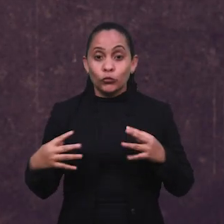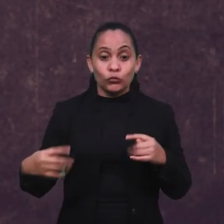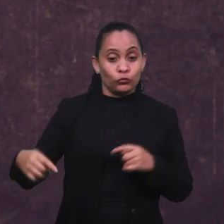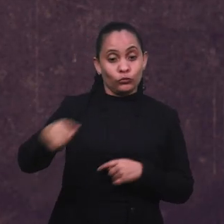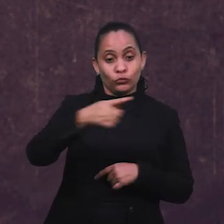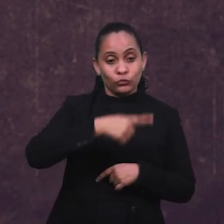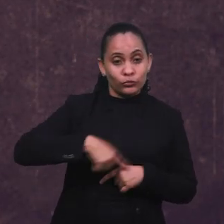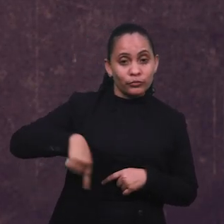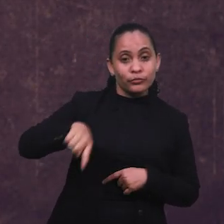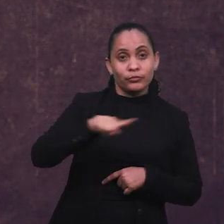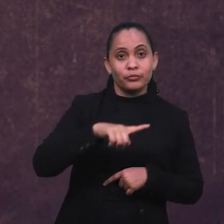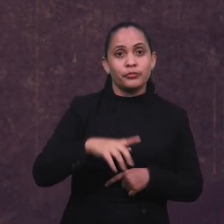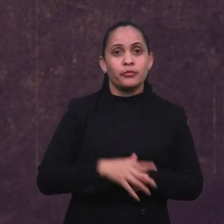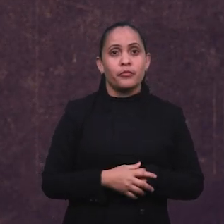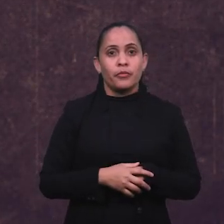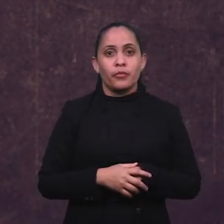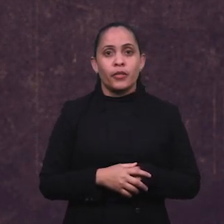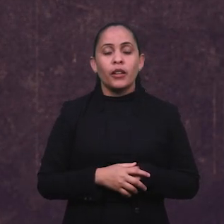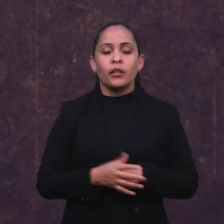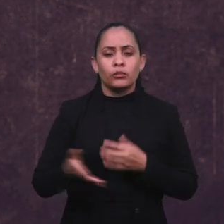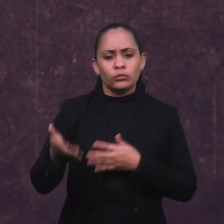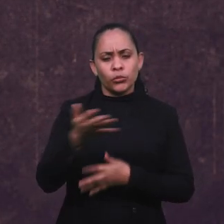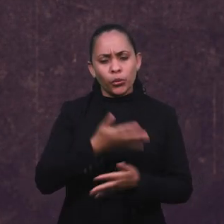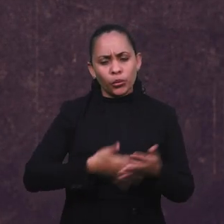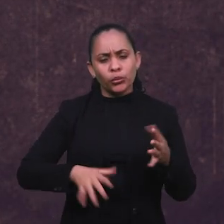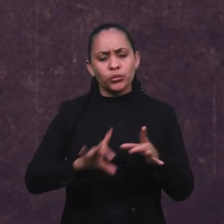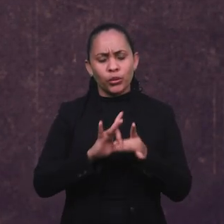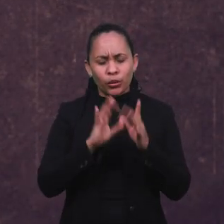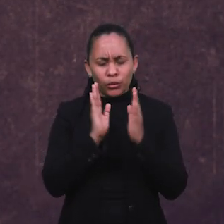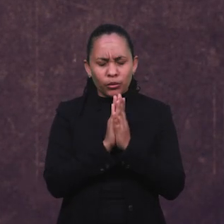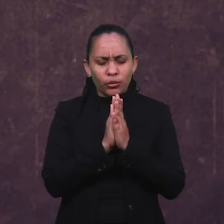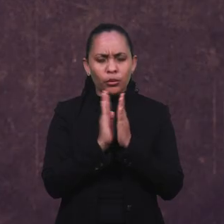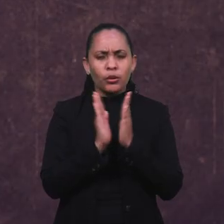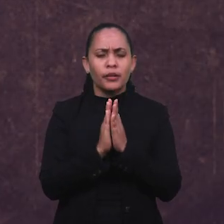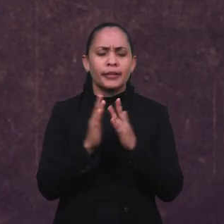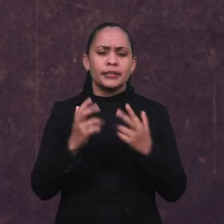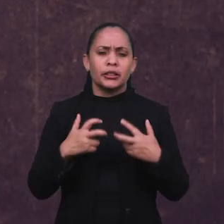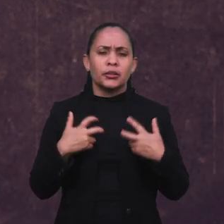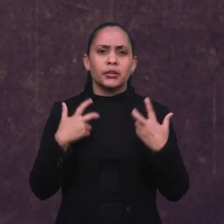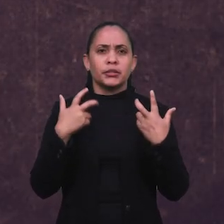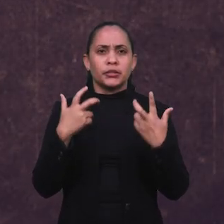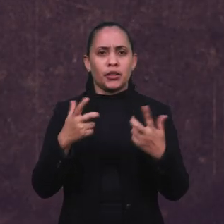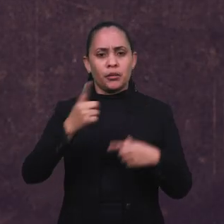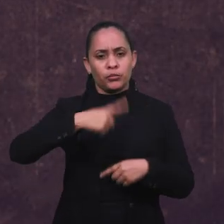estes perseveravam unanimemente em oração e súplicas com as